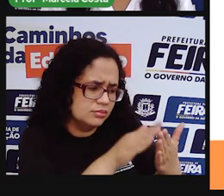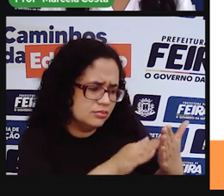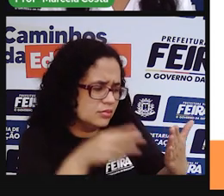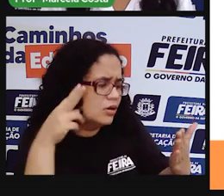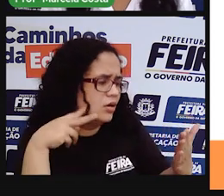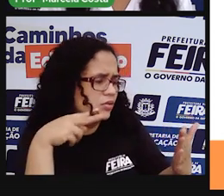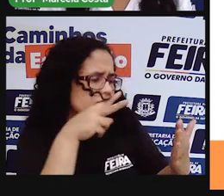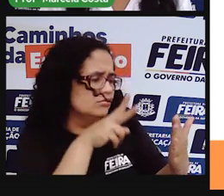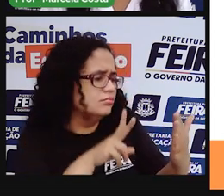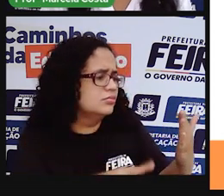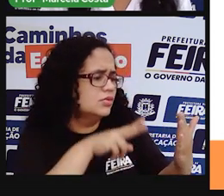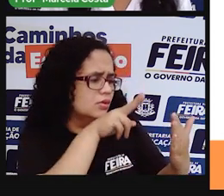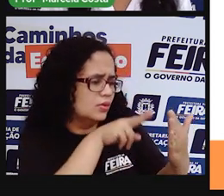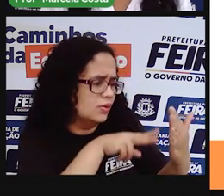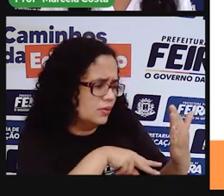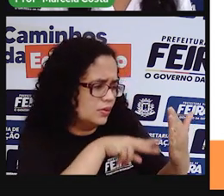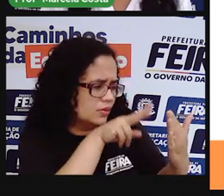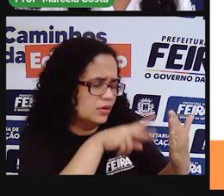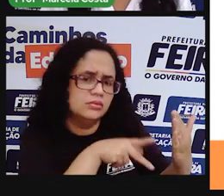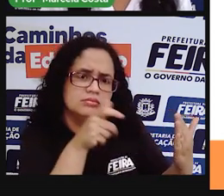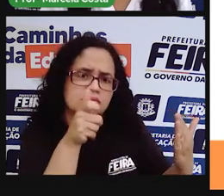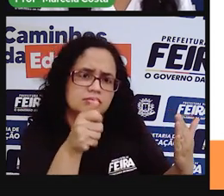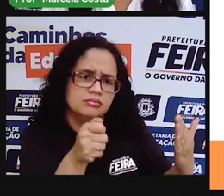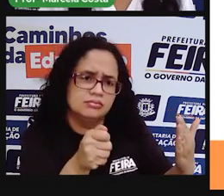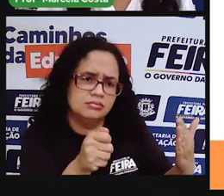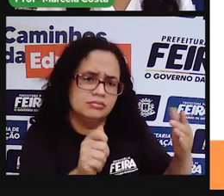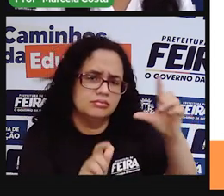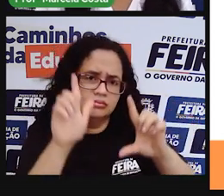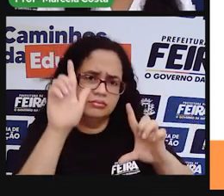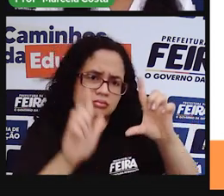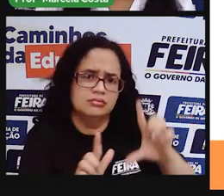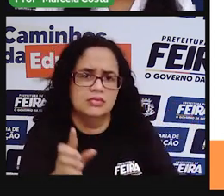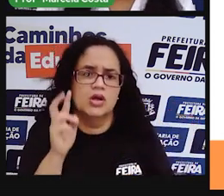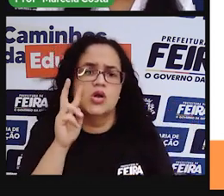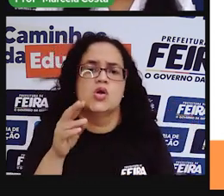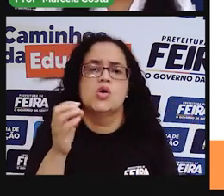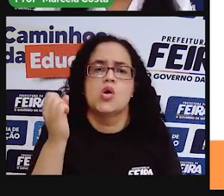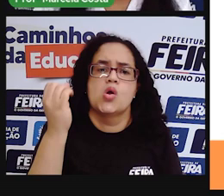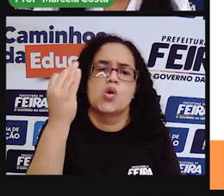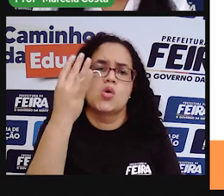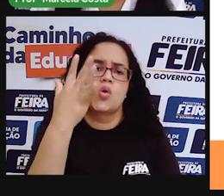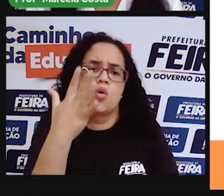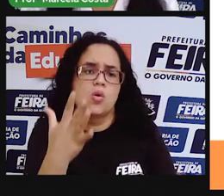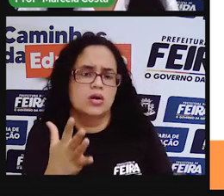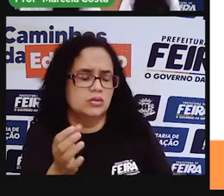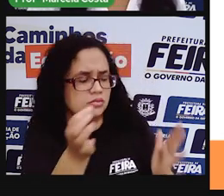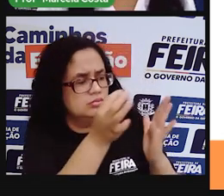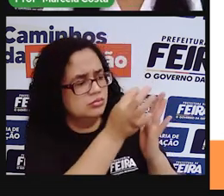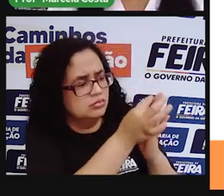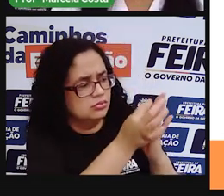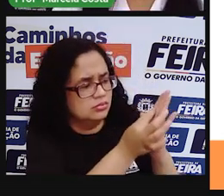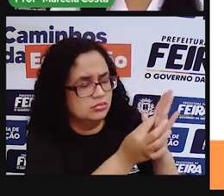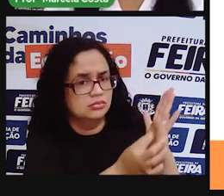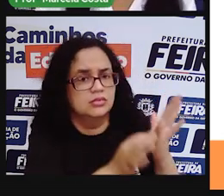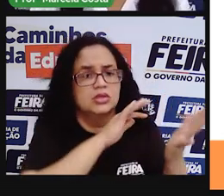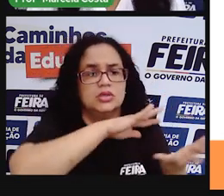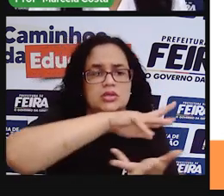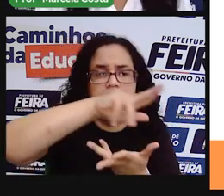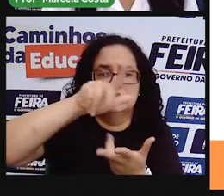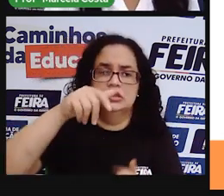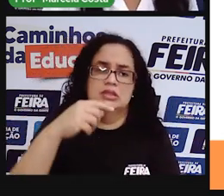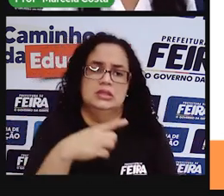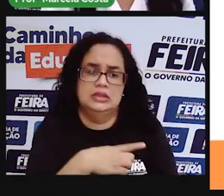os símbolos que estão nesse controle. Olha quantos símbolos universais tem nesse controle.